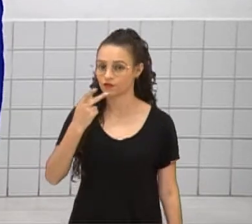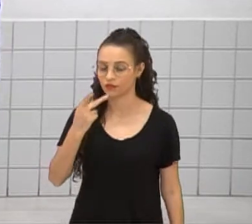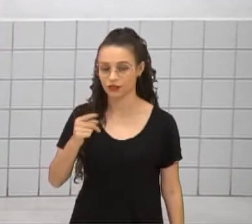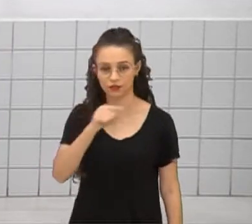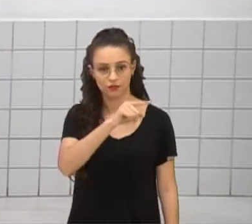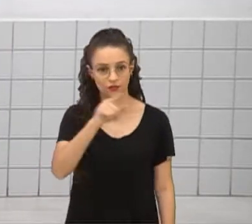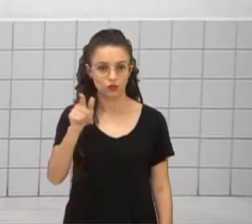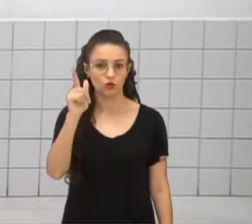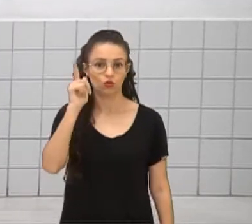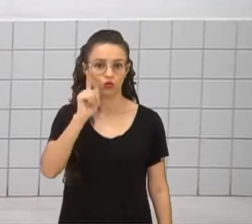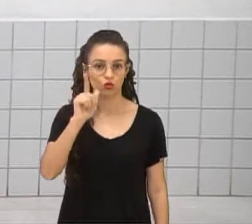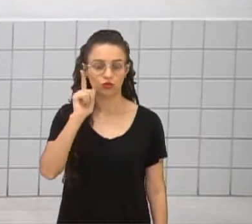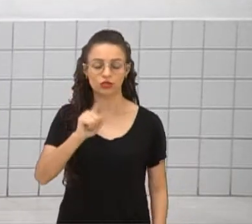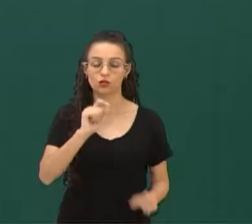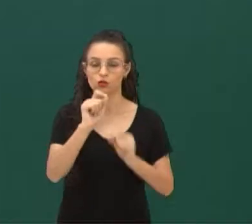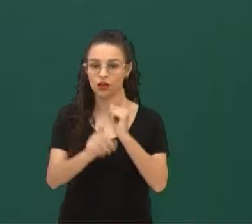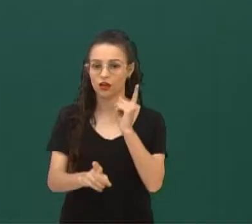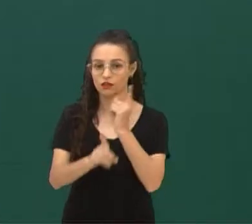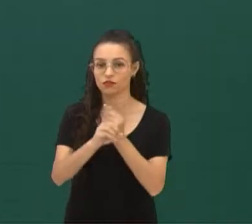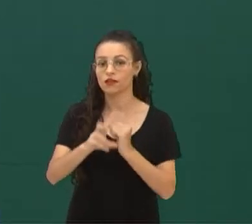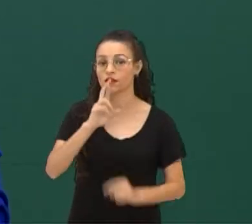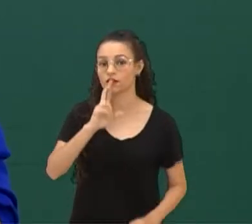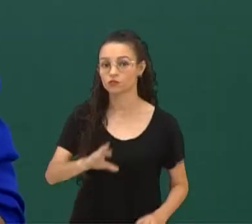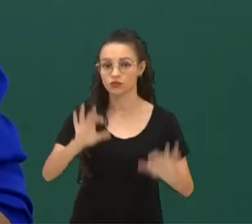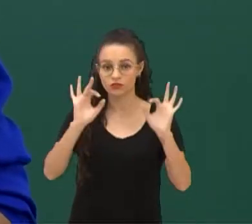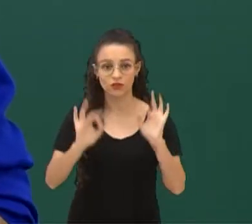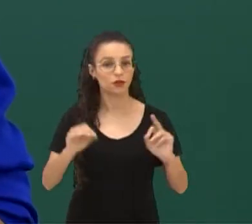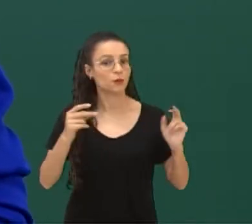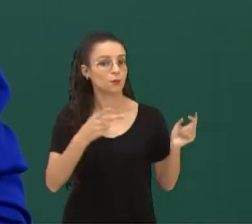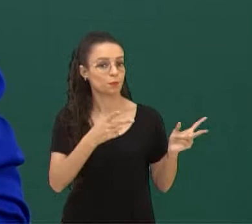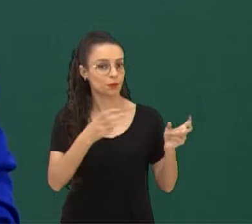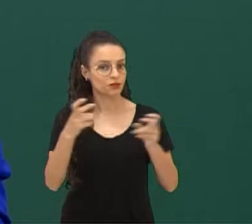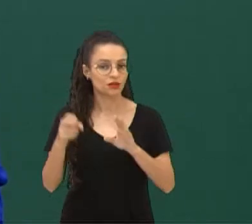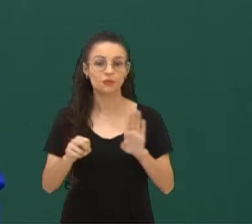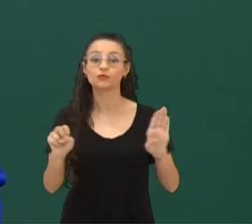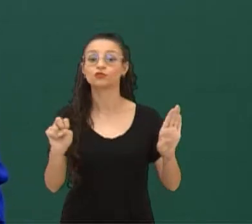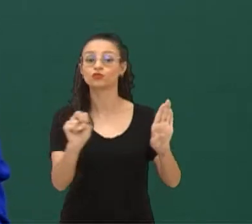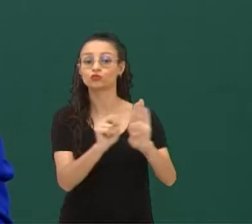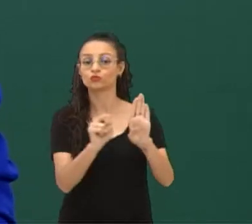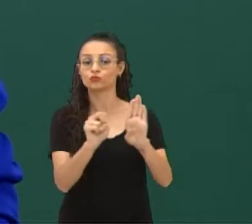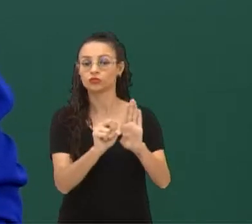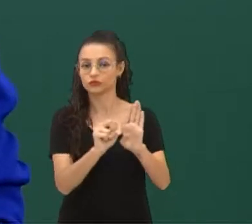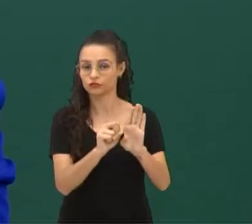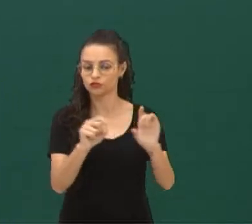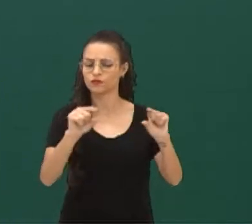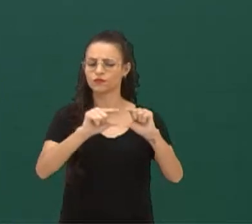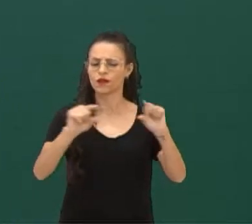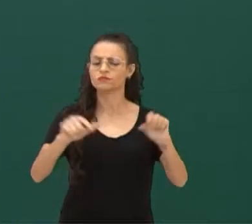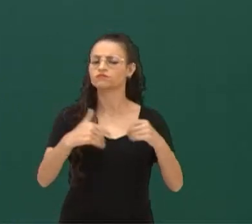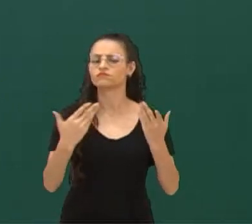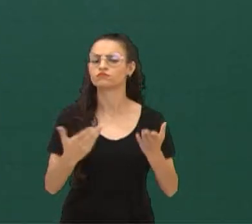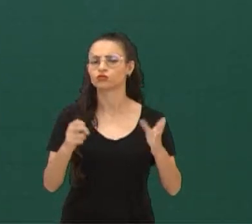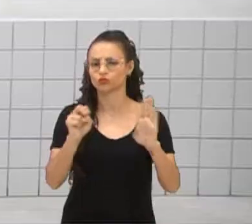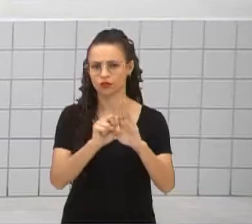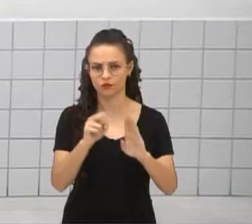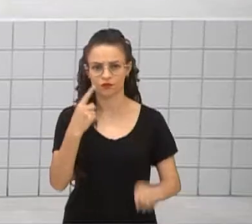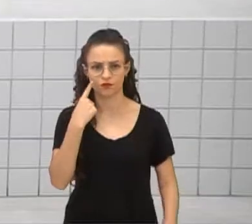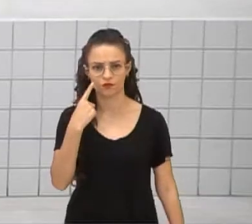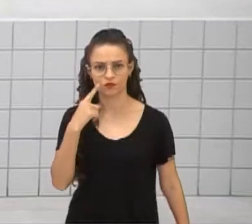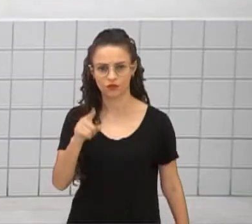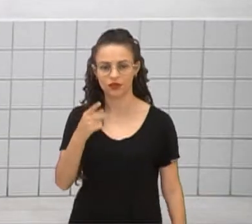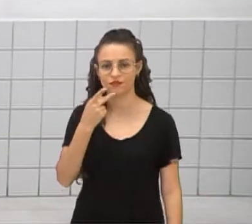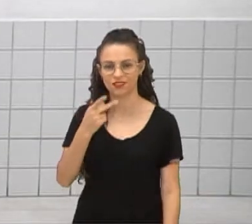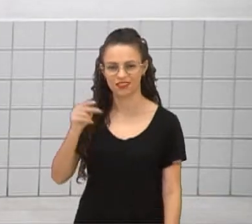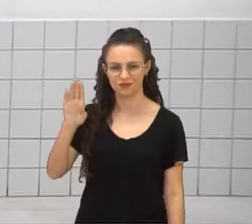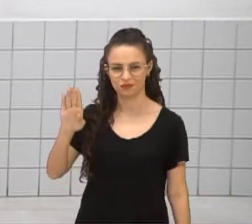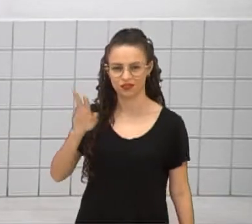falei para você poder conseguir chegar a resposta correta pessoa Observe sempre o substantivo da frase tá bom se a gente observar que